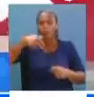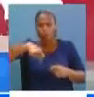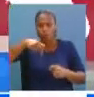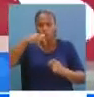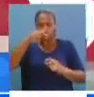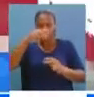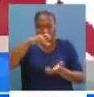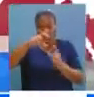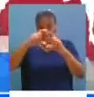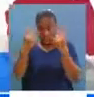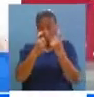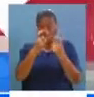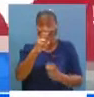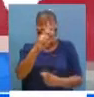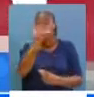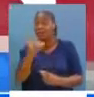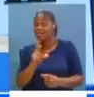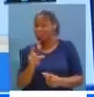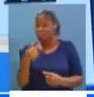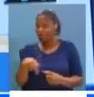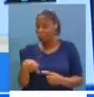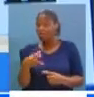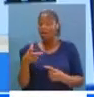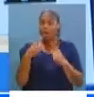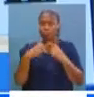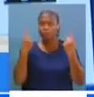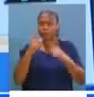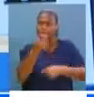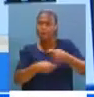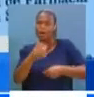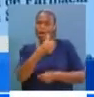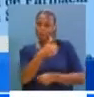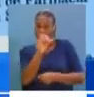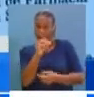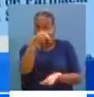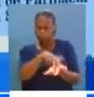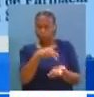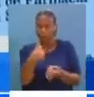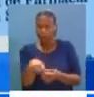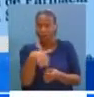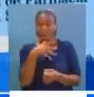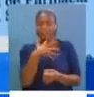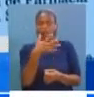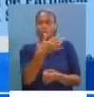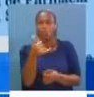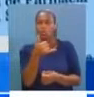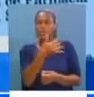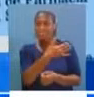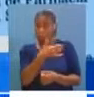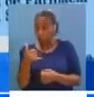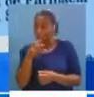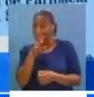instalado no seu carro no g-5 de várzea o anúncio de venda está publicado no boletim oficial frio do que os 2 mil metros